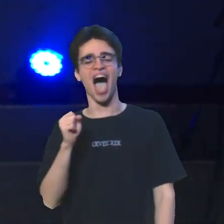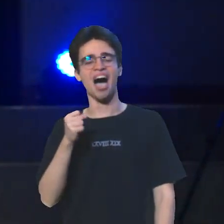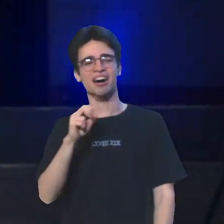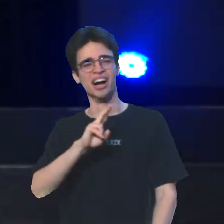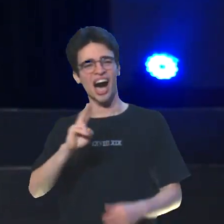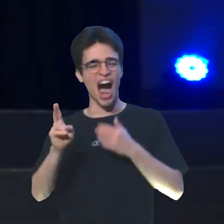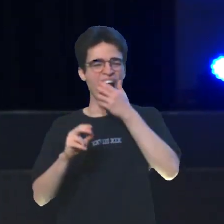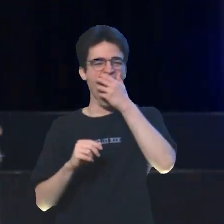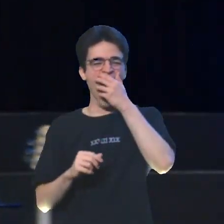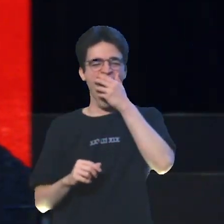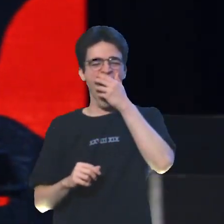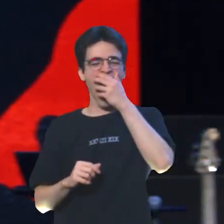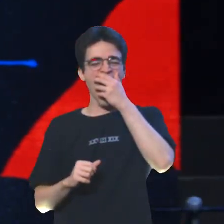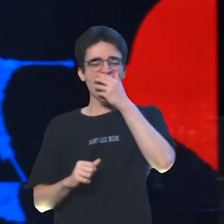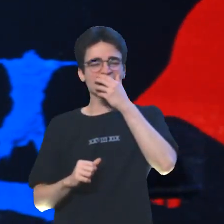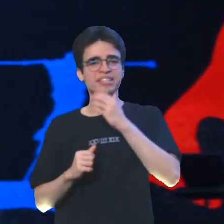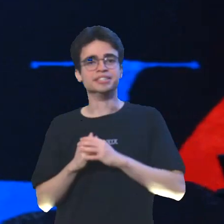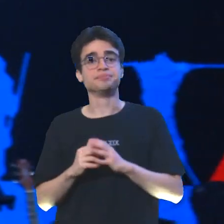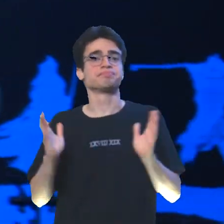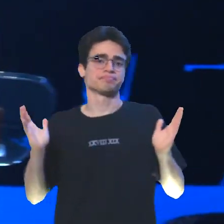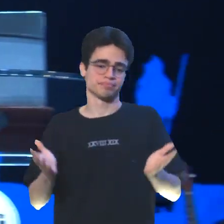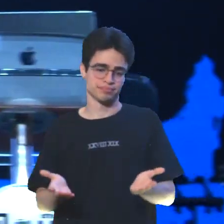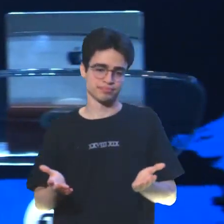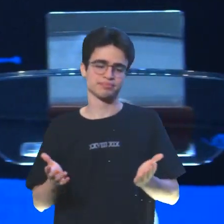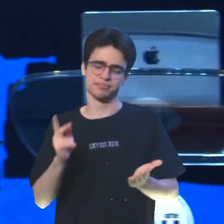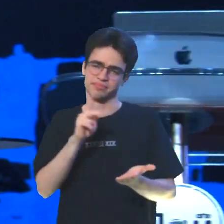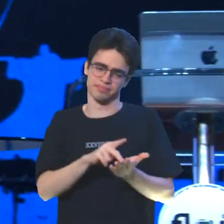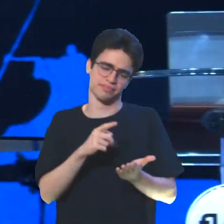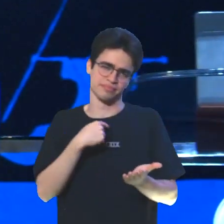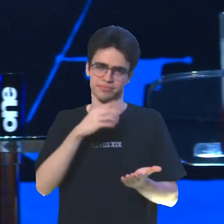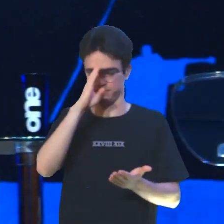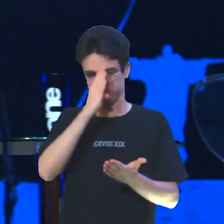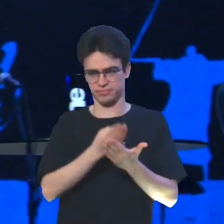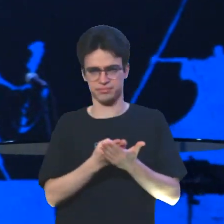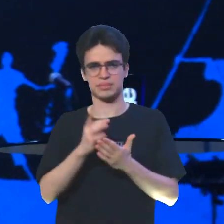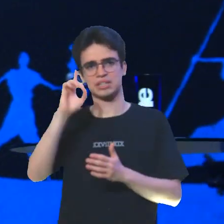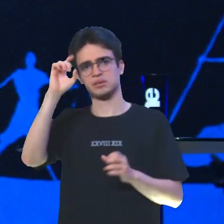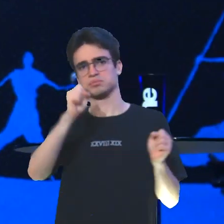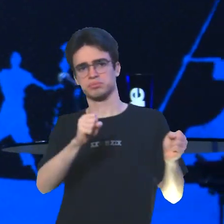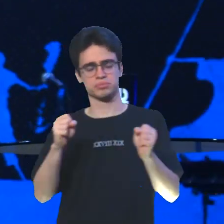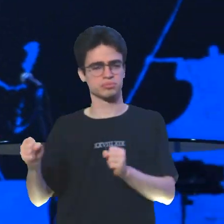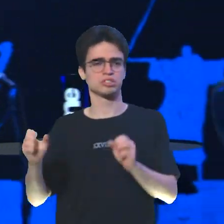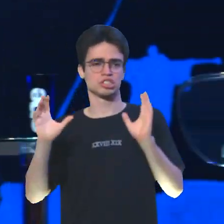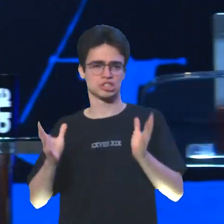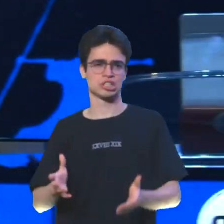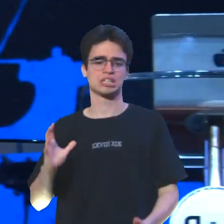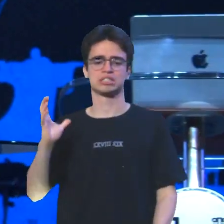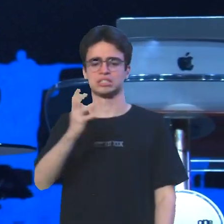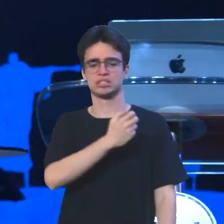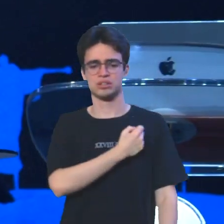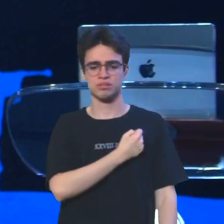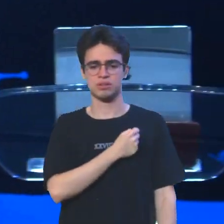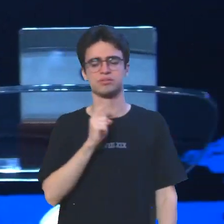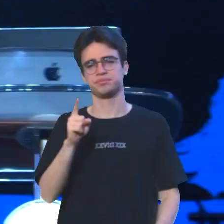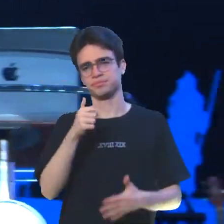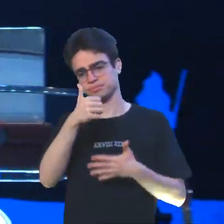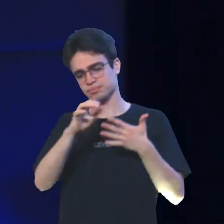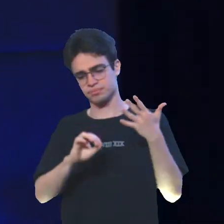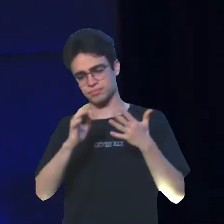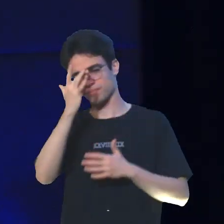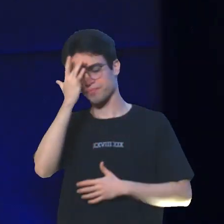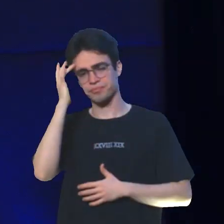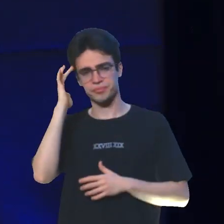lista. Hoje, obviamente, eu acho que o poder de Deus já alcançou, se não aquelas 10